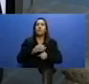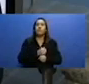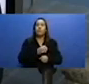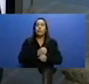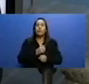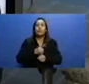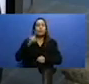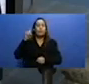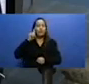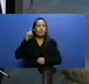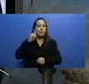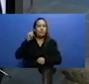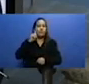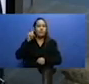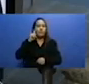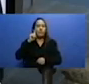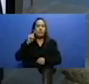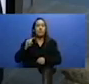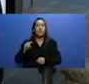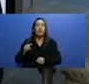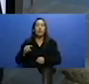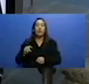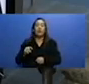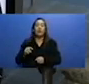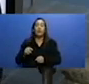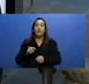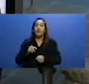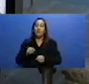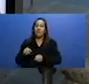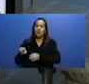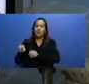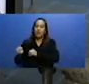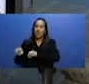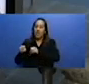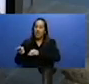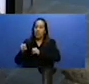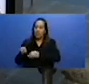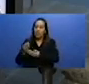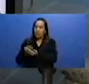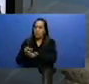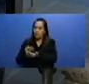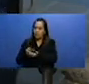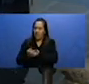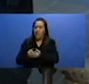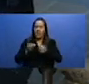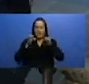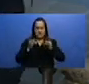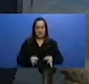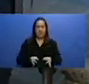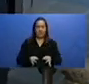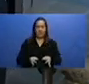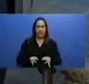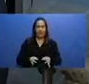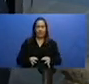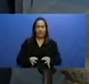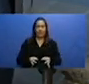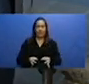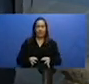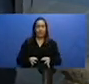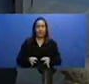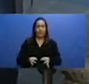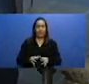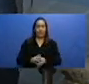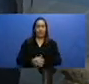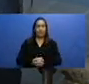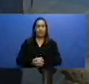é dia de aula de matemática, entendeu? Então, tá vendo a diferença? Ou improvável, uma